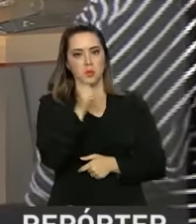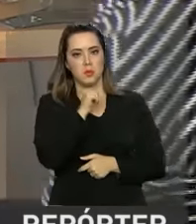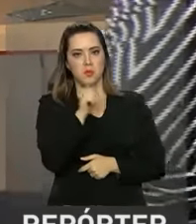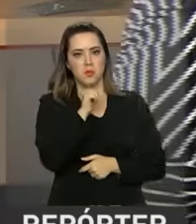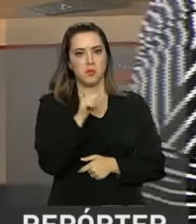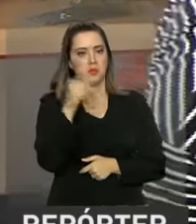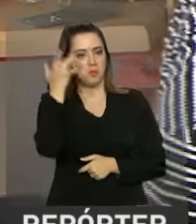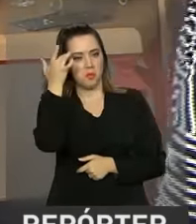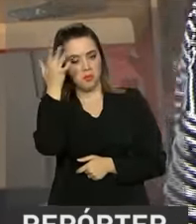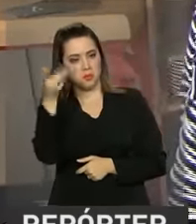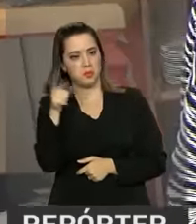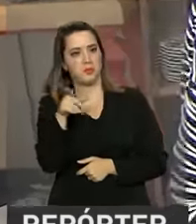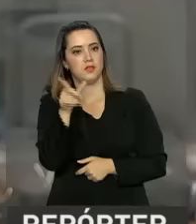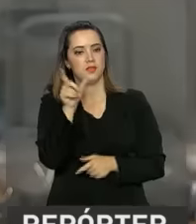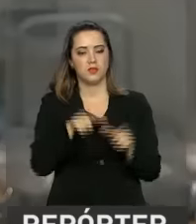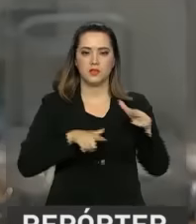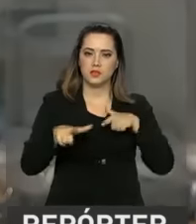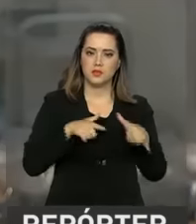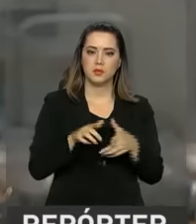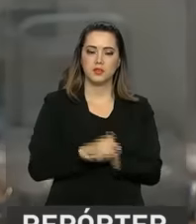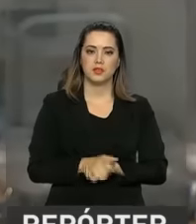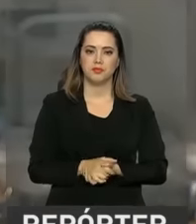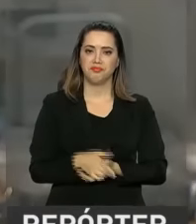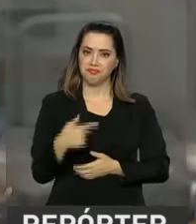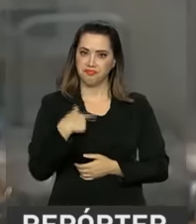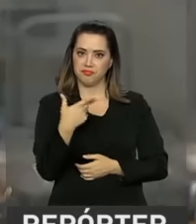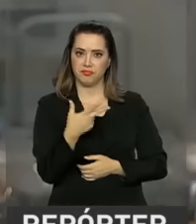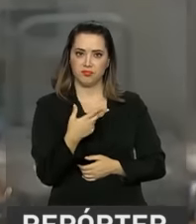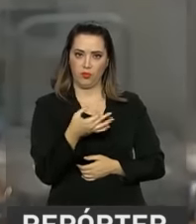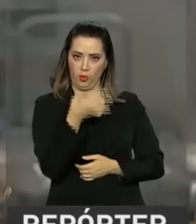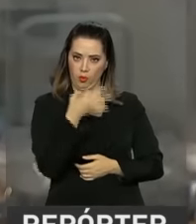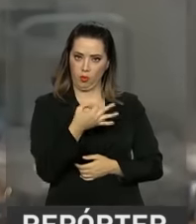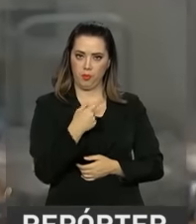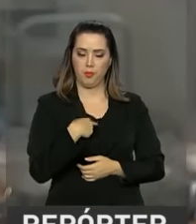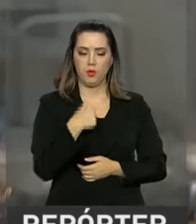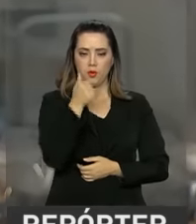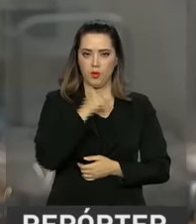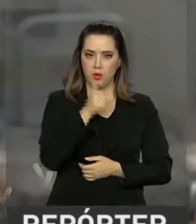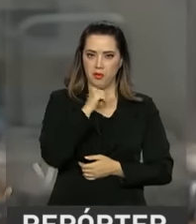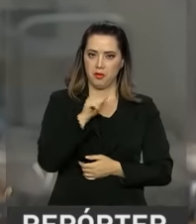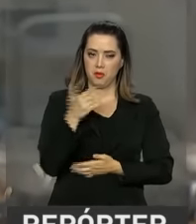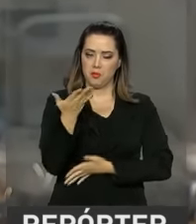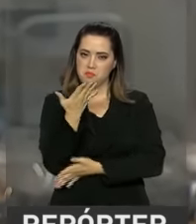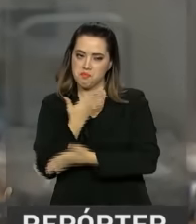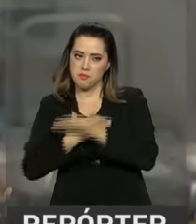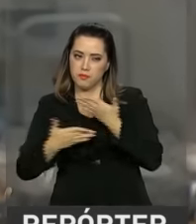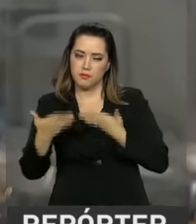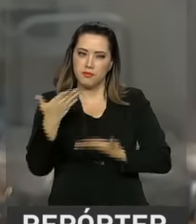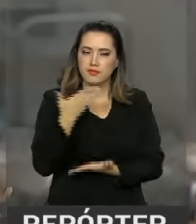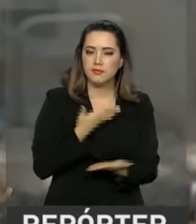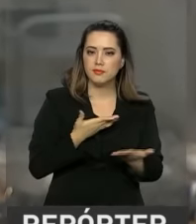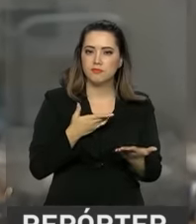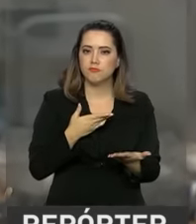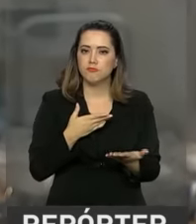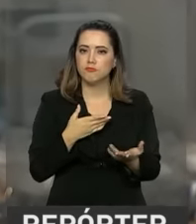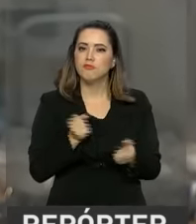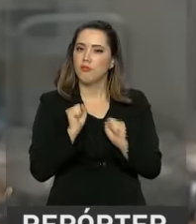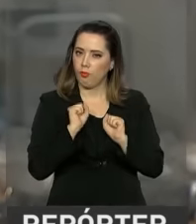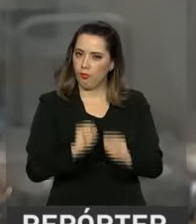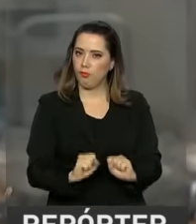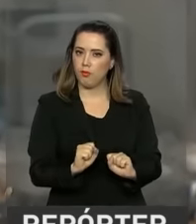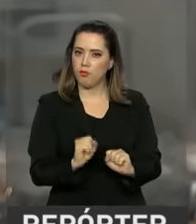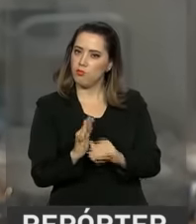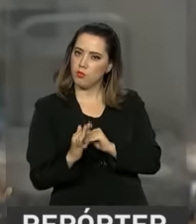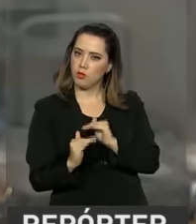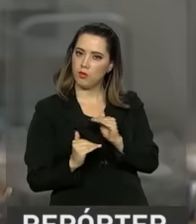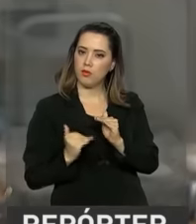mais facilidade com o serviço. Eu acho que a mulher ela tem esse lado interativo. A mulher ela consegue se sobressair em